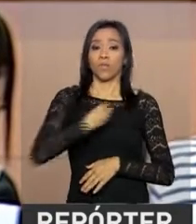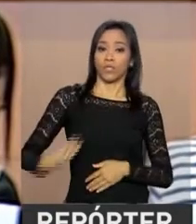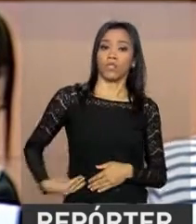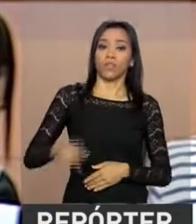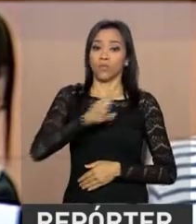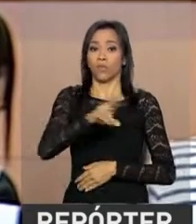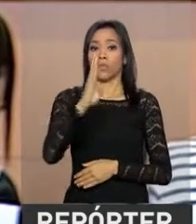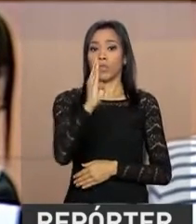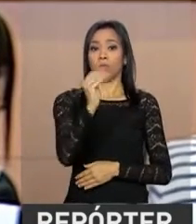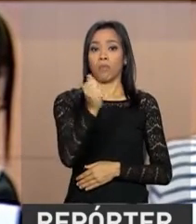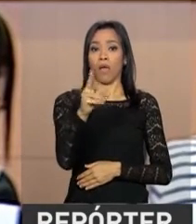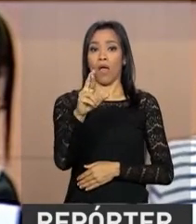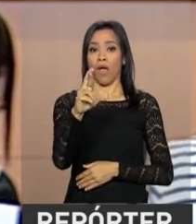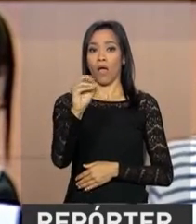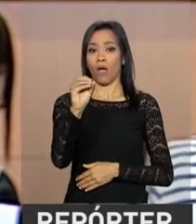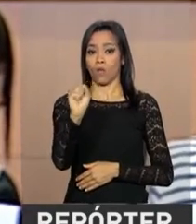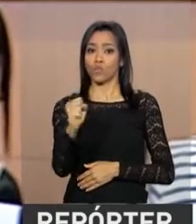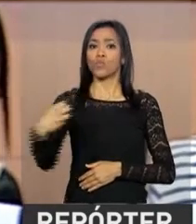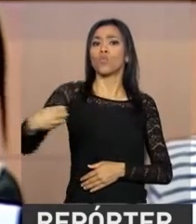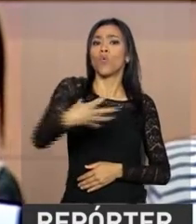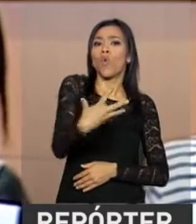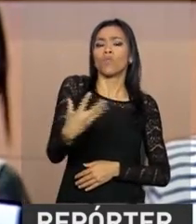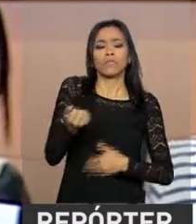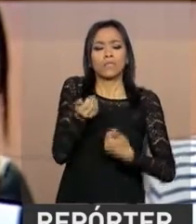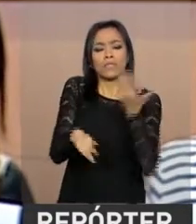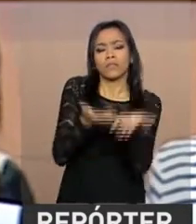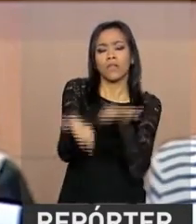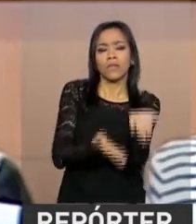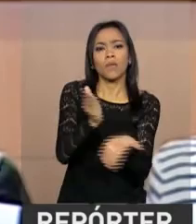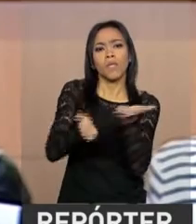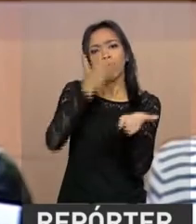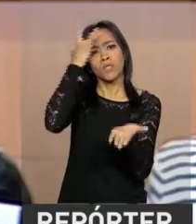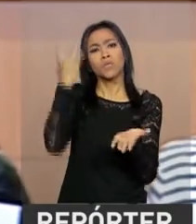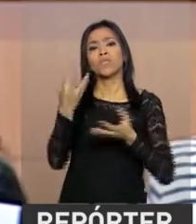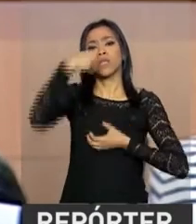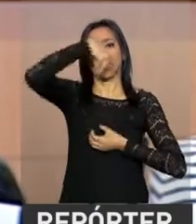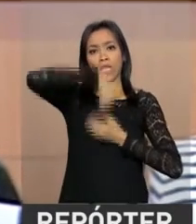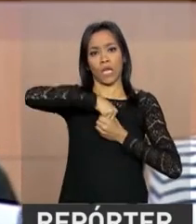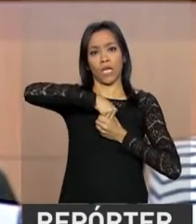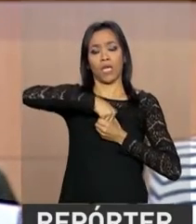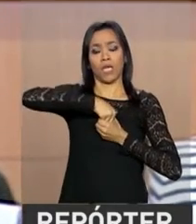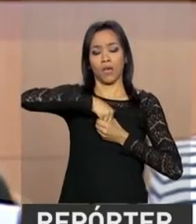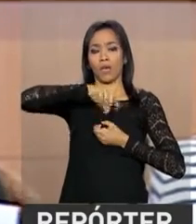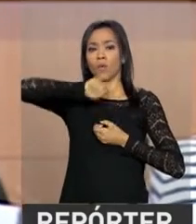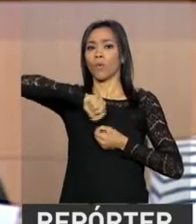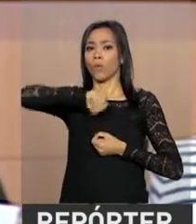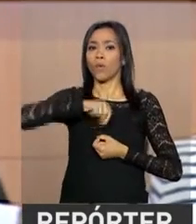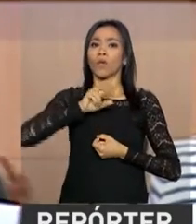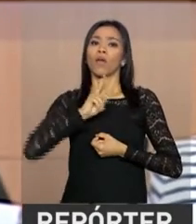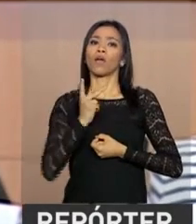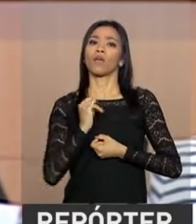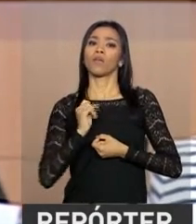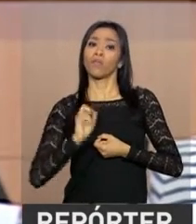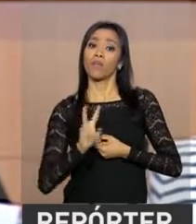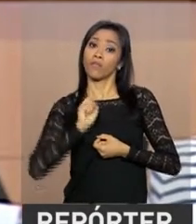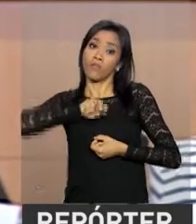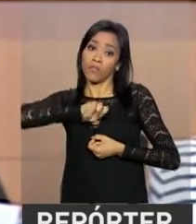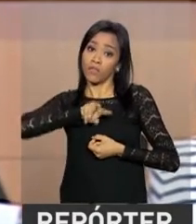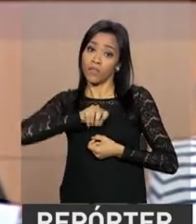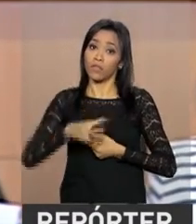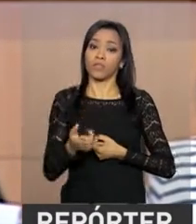anuncia daqui a pouco um novo tratamento para pessoas que vivem com hiv e aids será feito pelo sistema único de